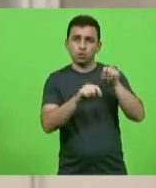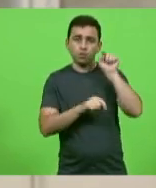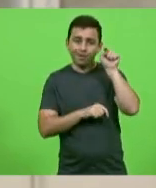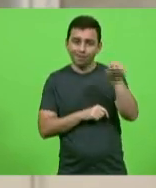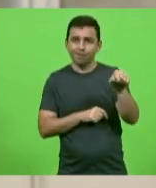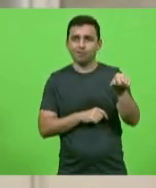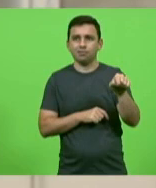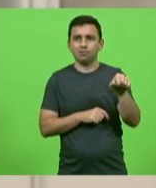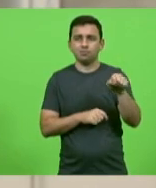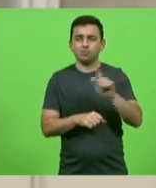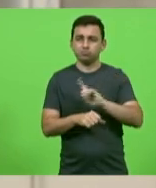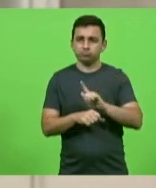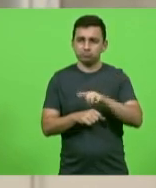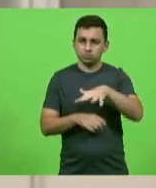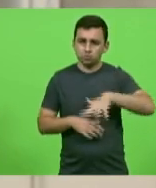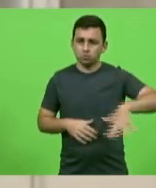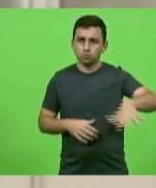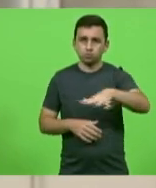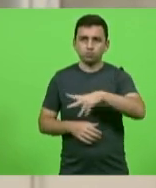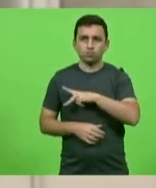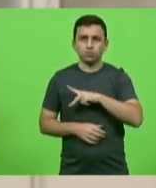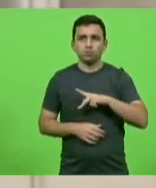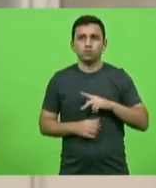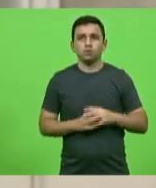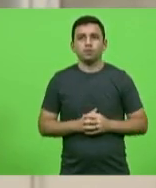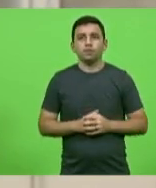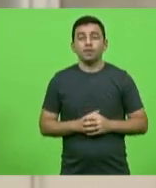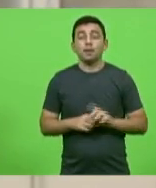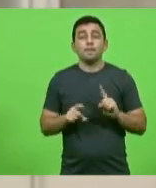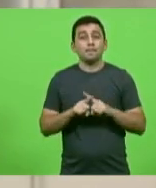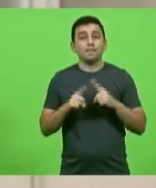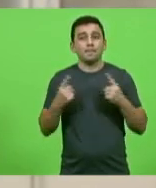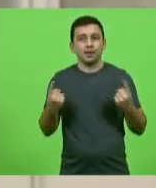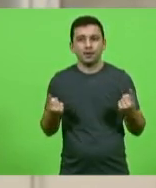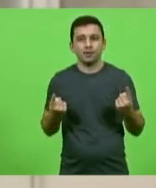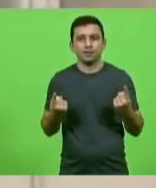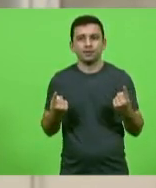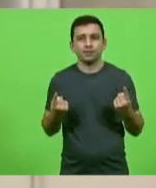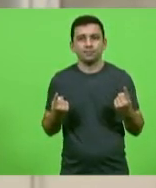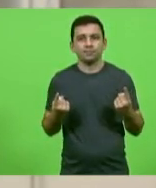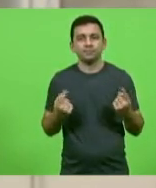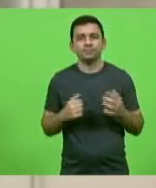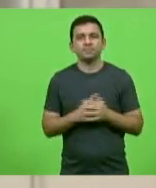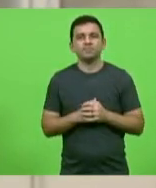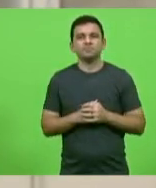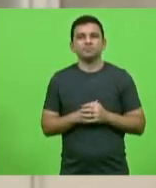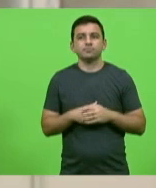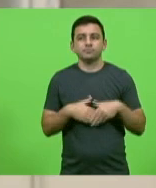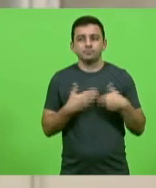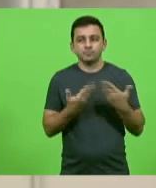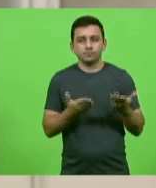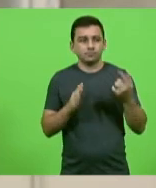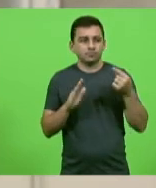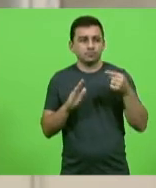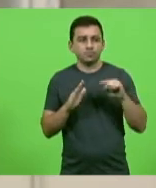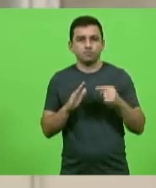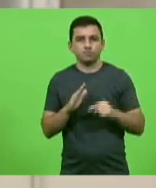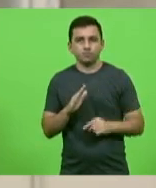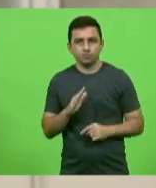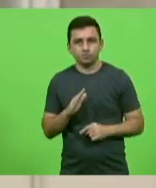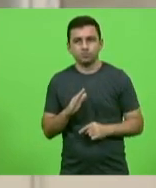para a gestão da coisa pública no entanto considerada a complexidade